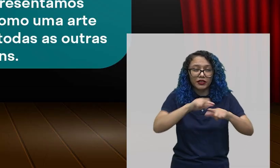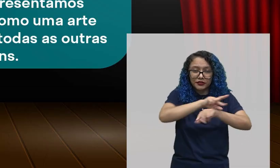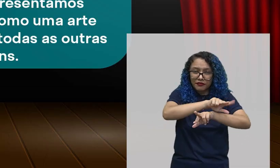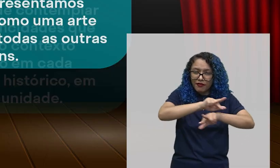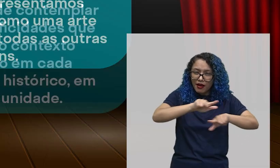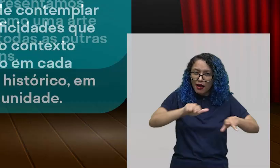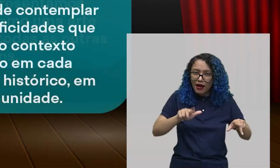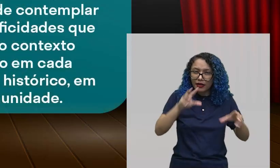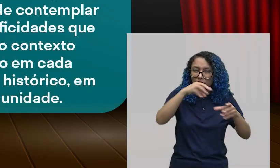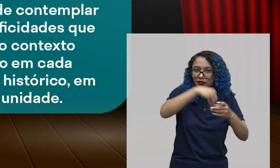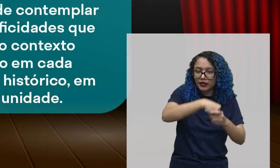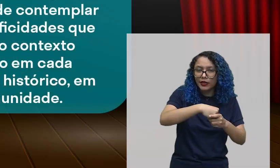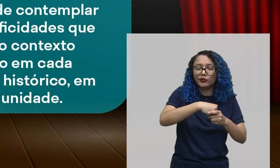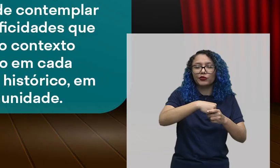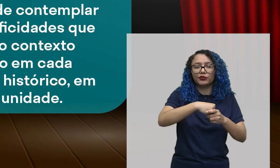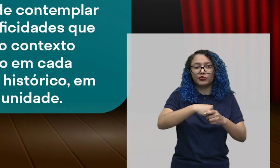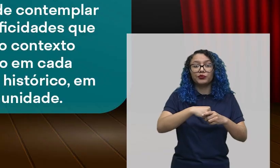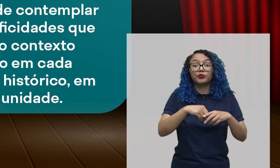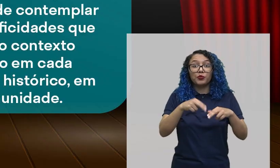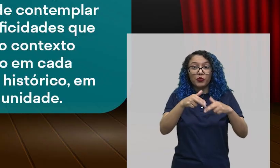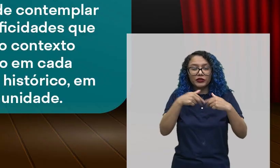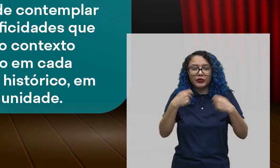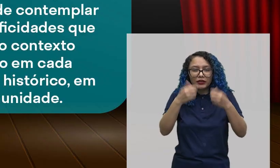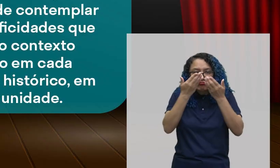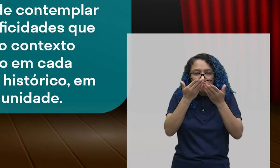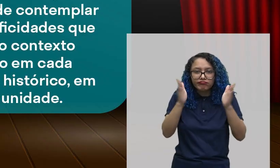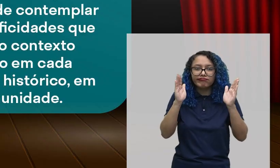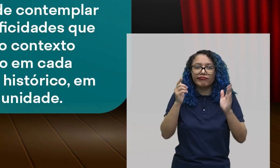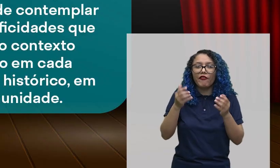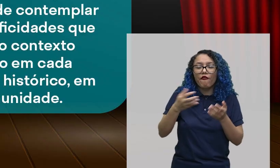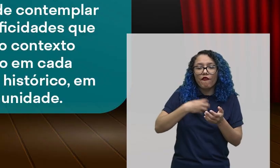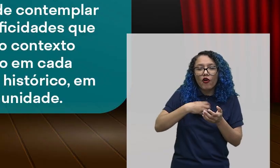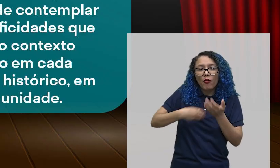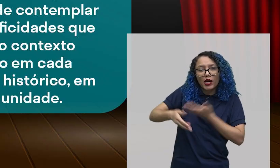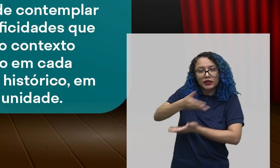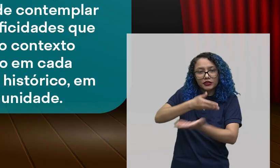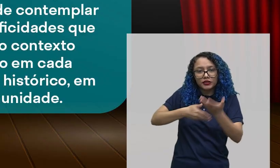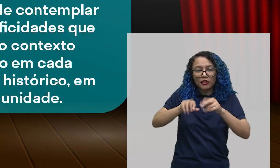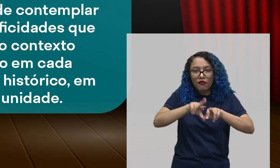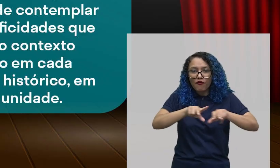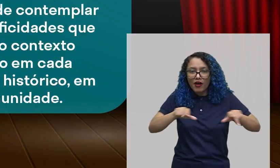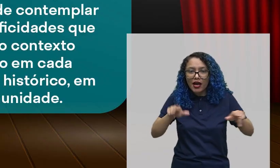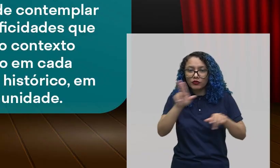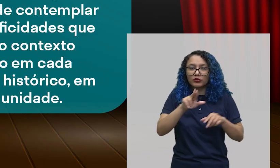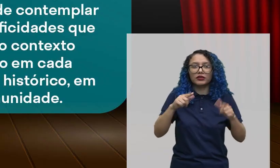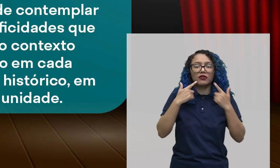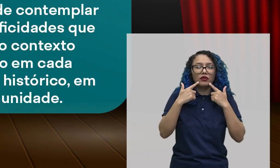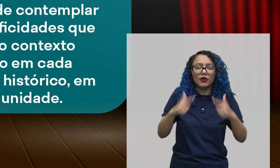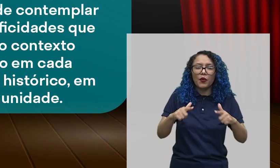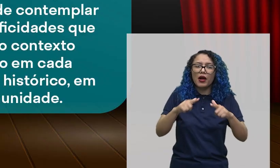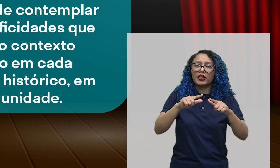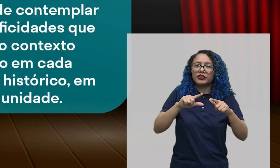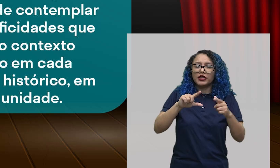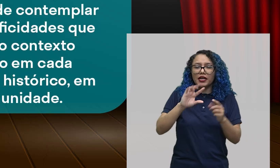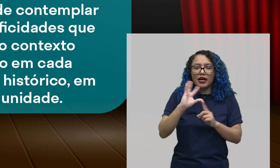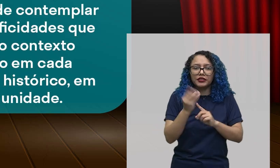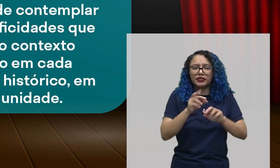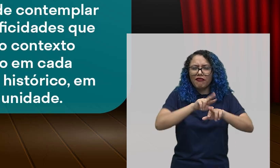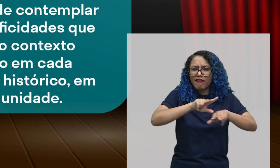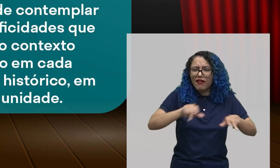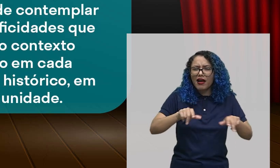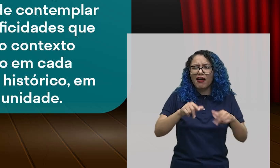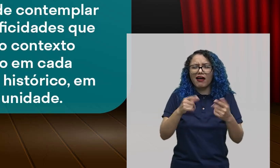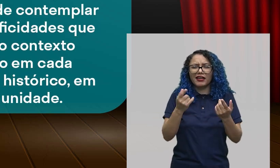linguagens também. Então, é necessário expandir a compreensão e ver canais de diálogo com as linguagens artísticas, o